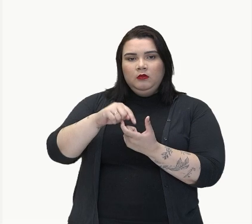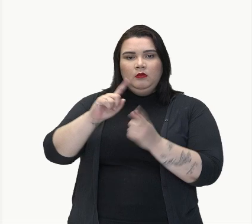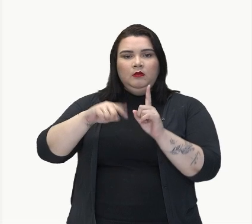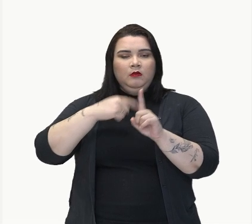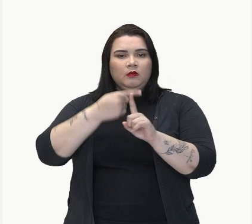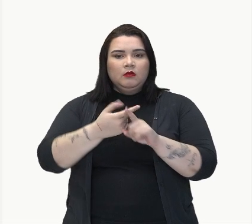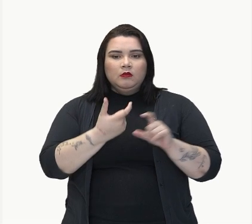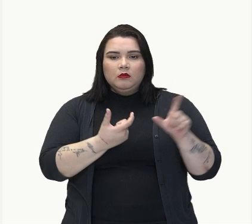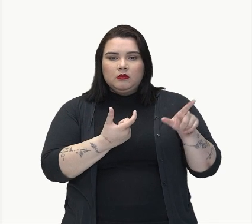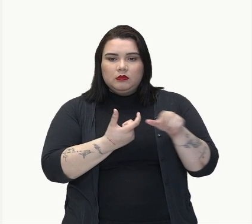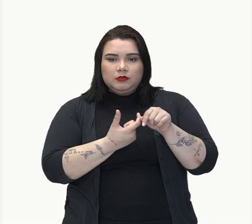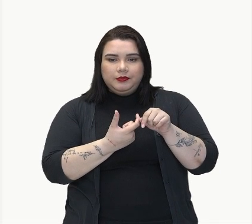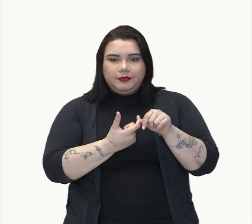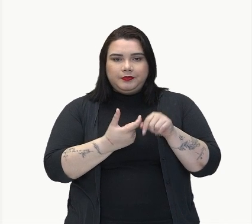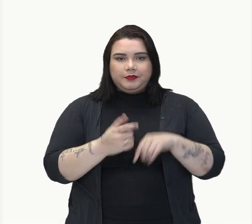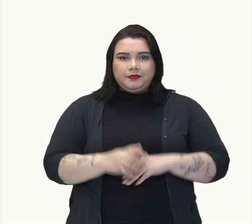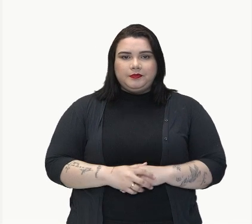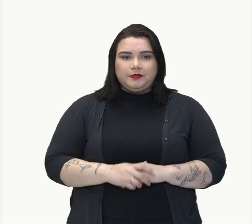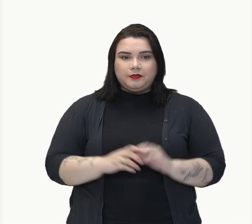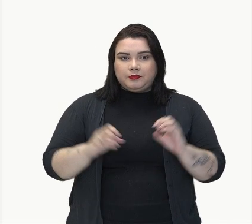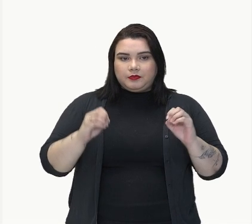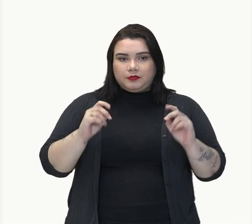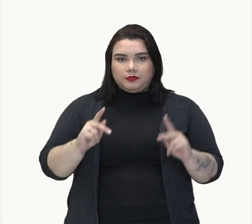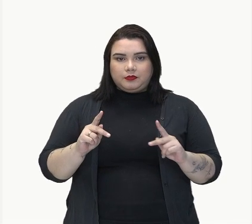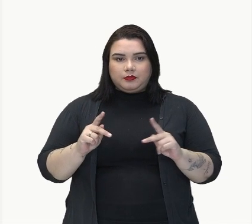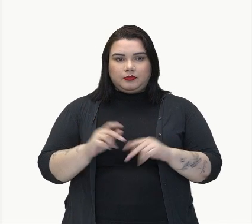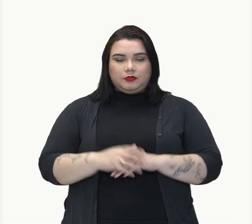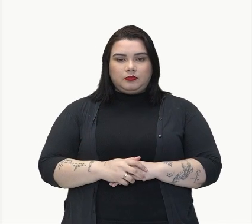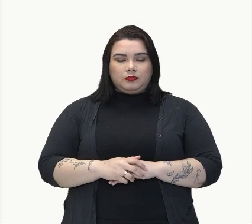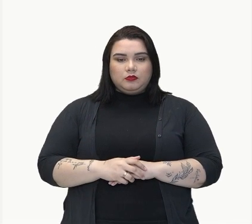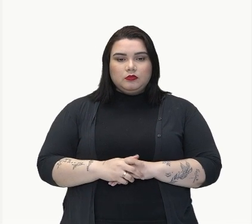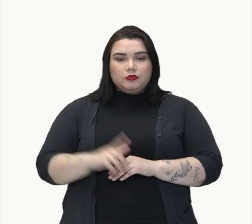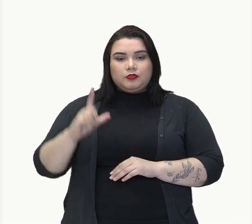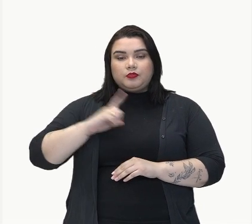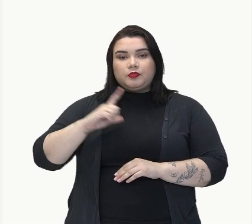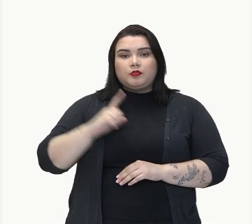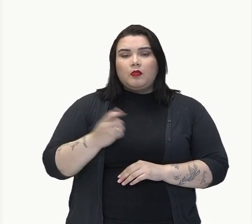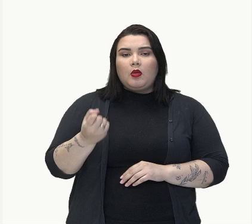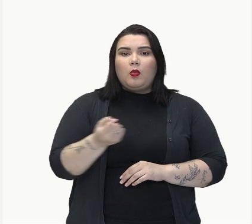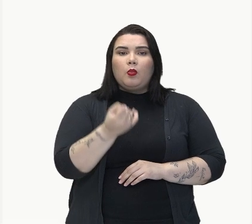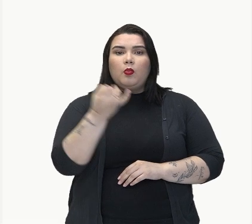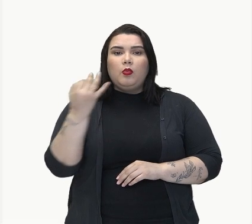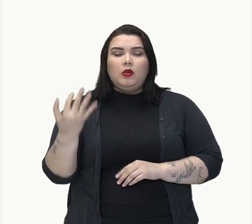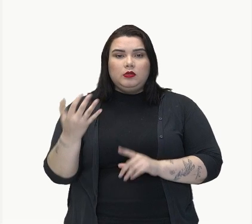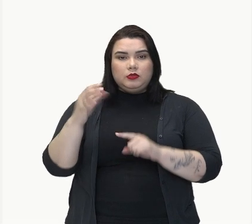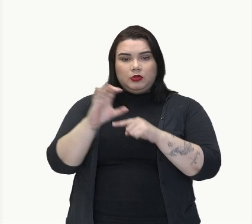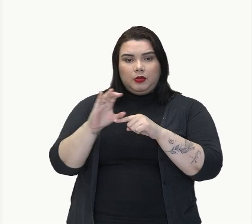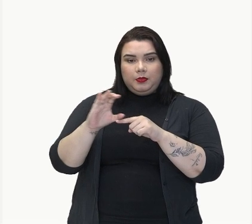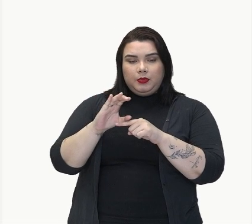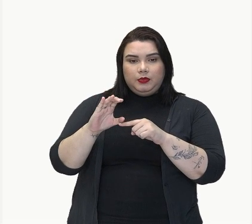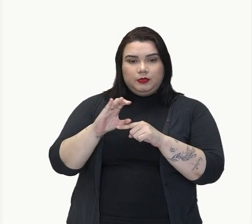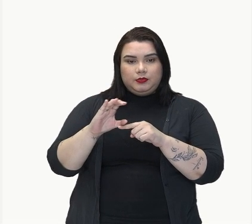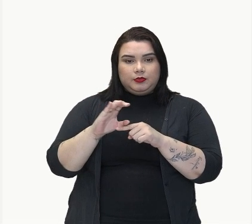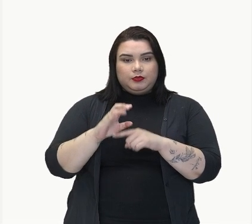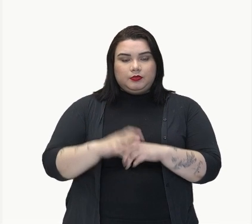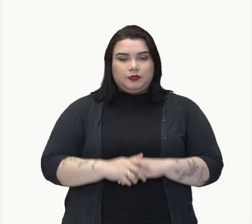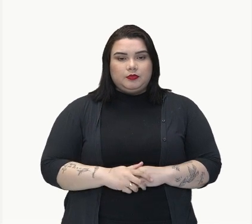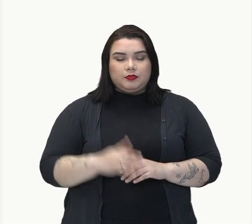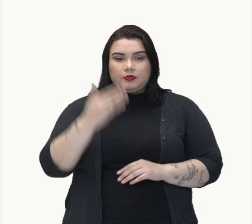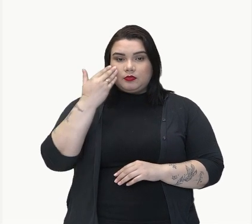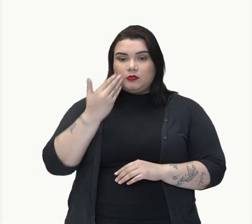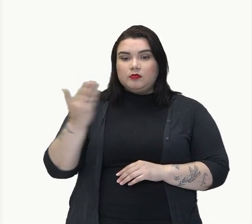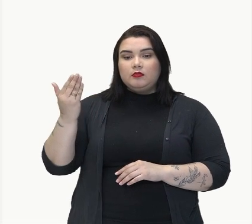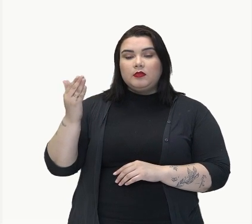mais o sufixo, tá? Então, aqui eu tenho 1, 2, 3, 4, 5. Eu